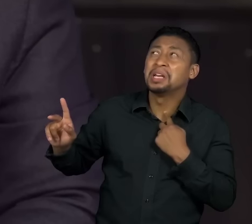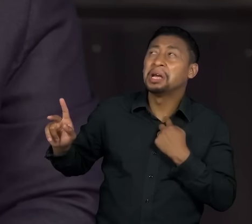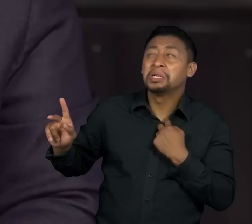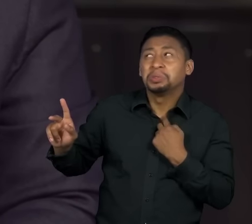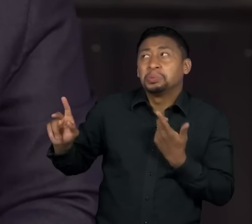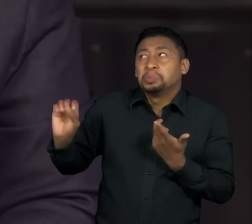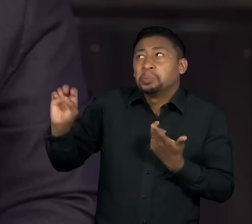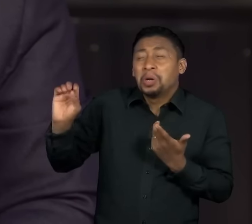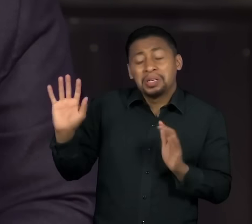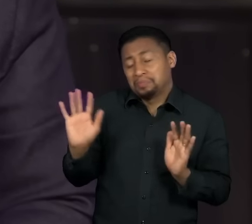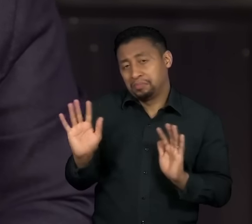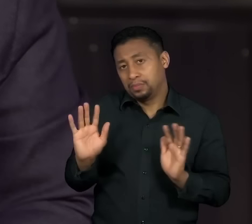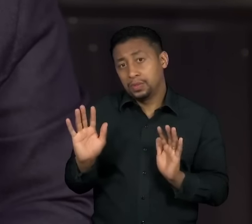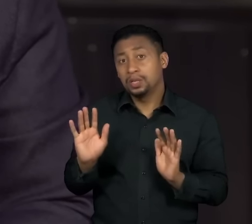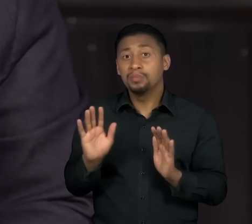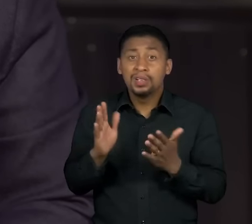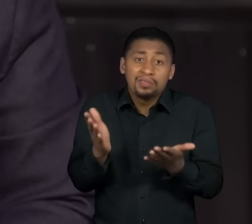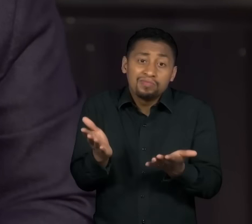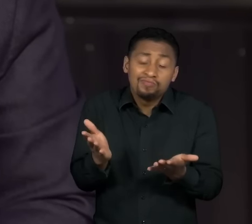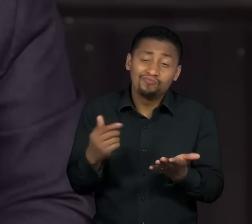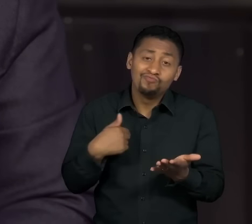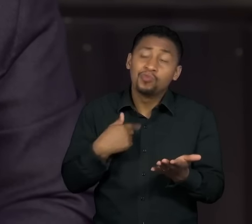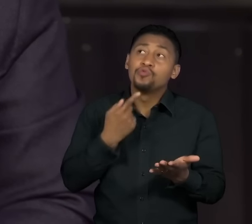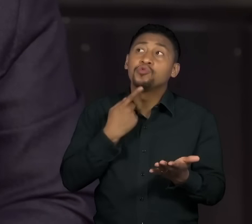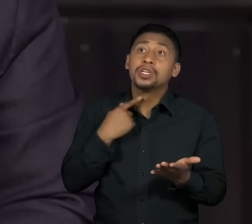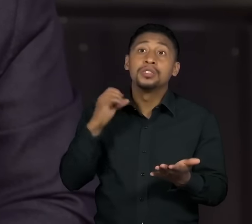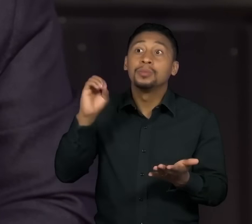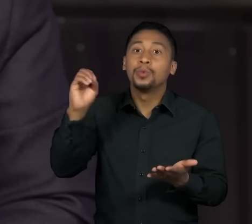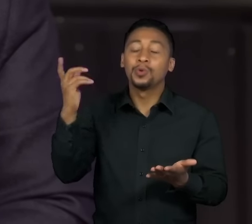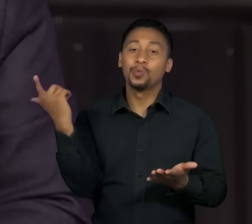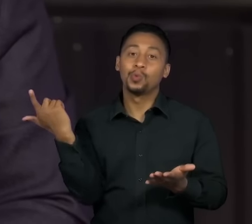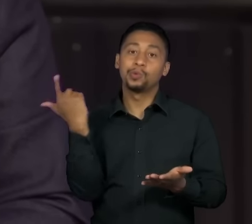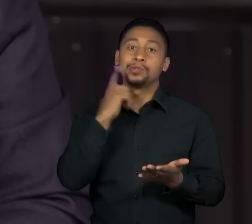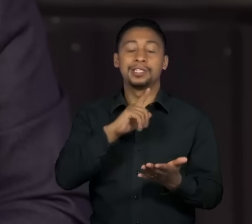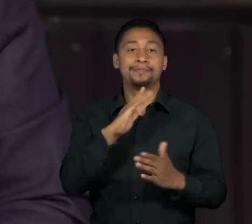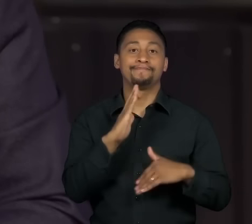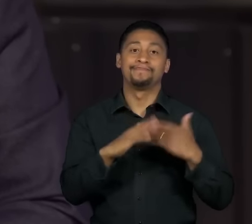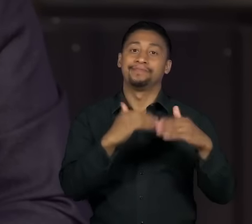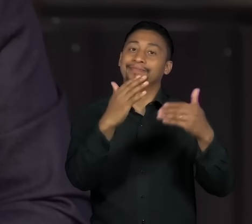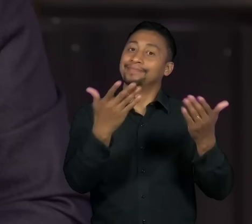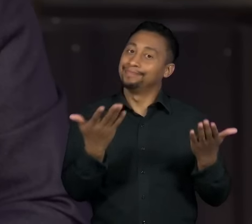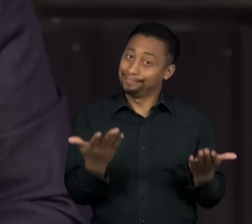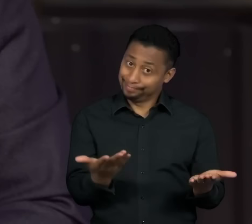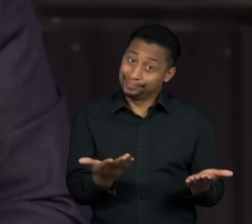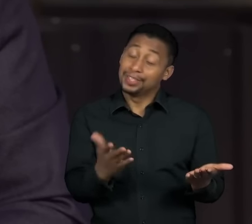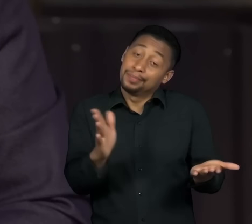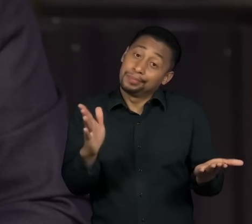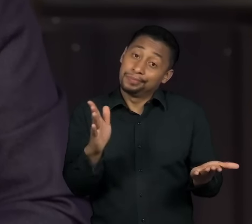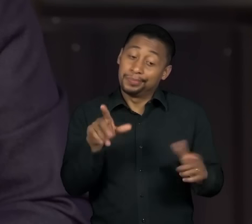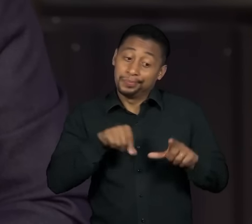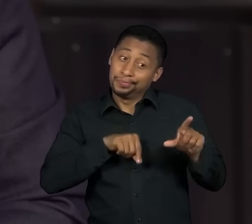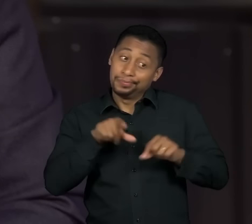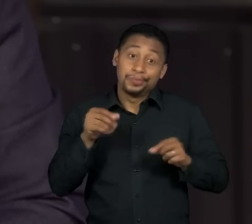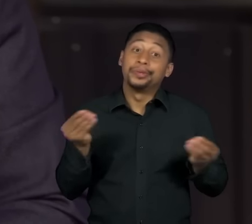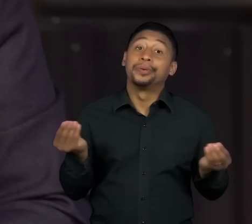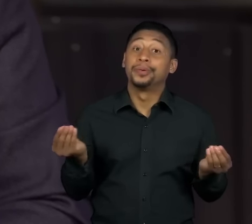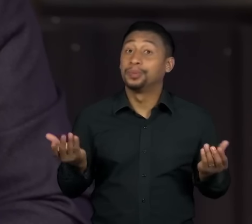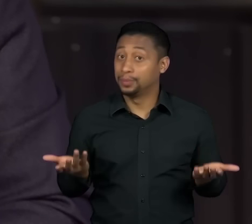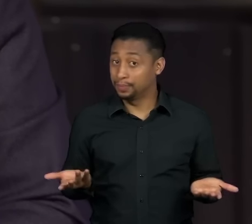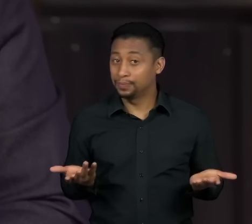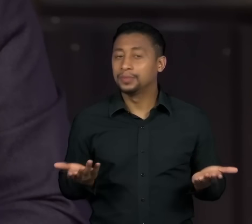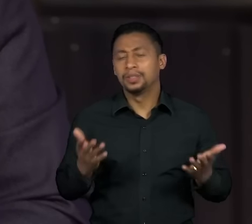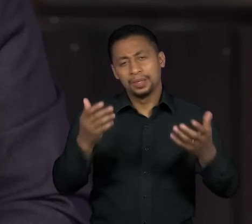fosse assim, eu não seria quem eu sou. E essa não é uma opção. O